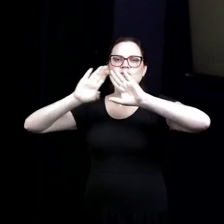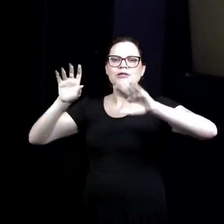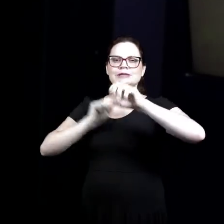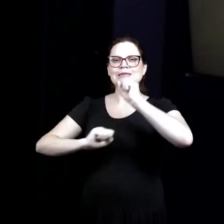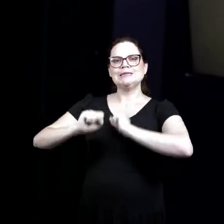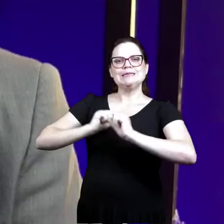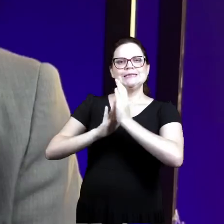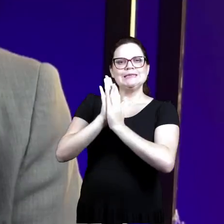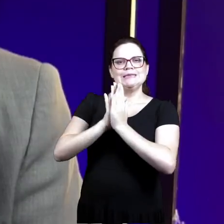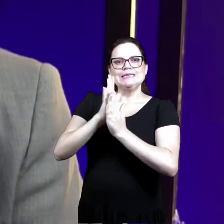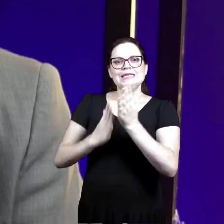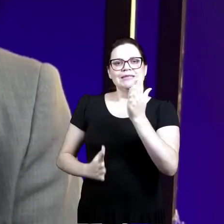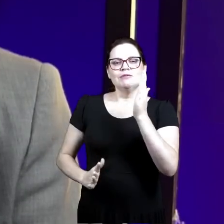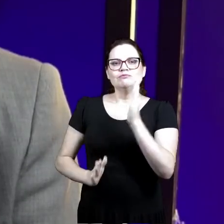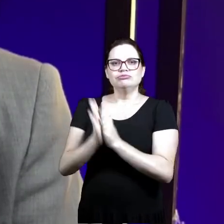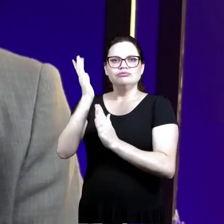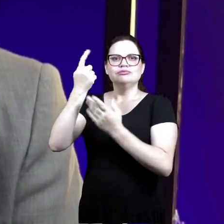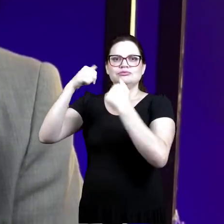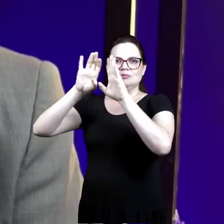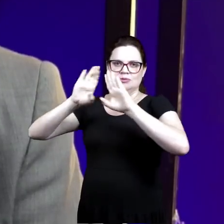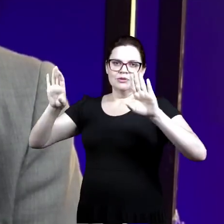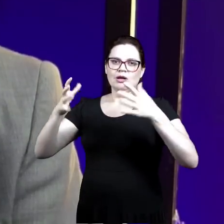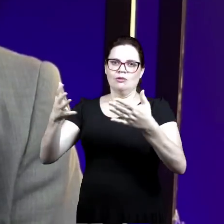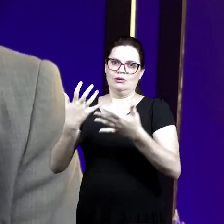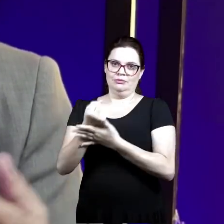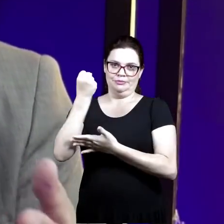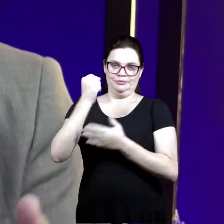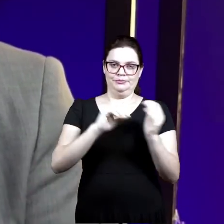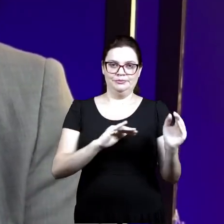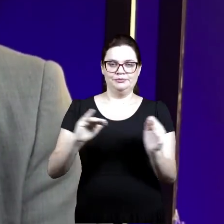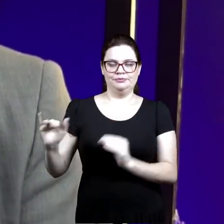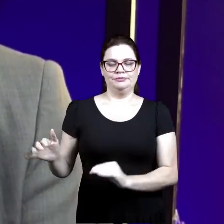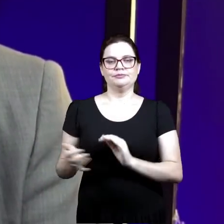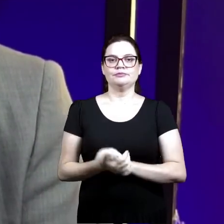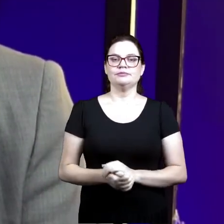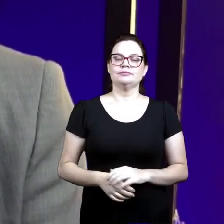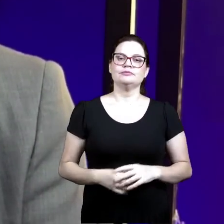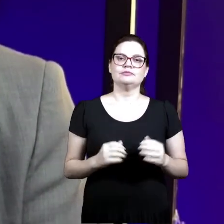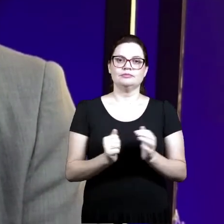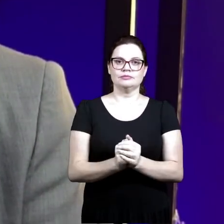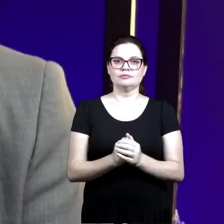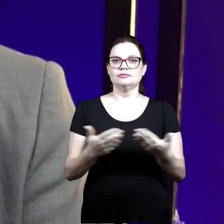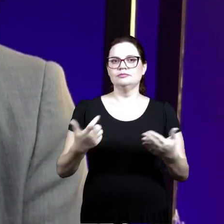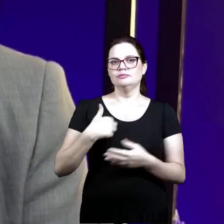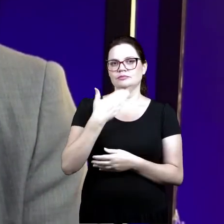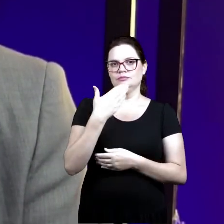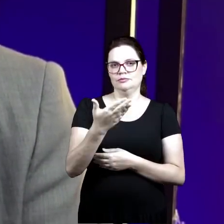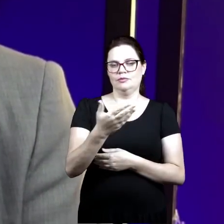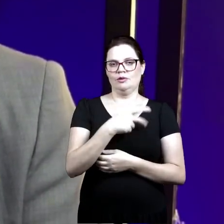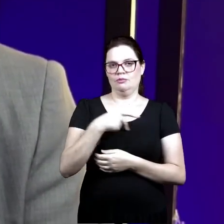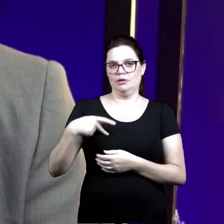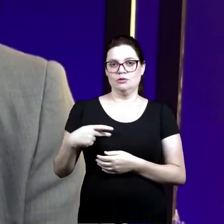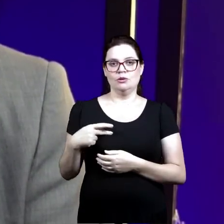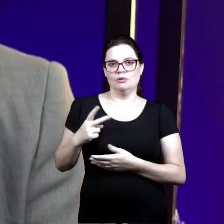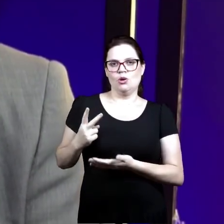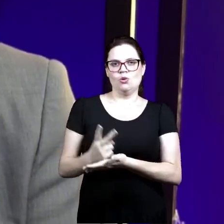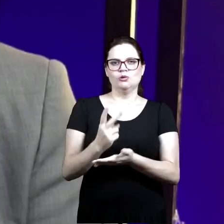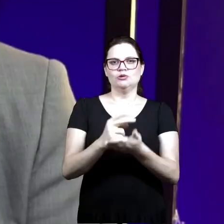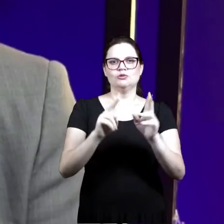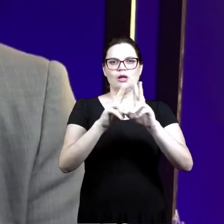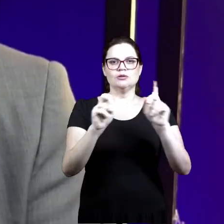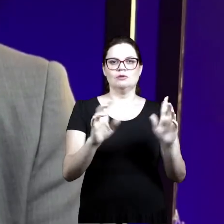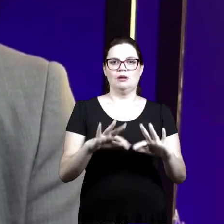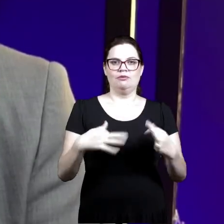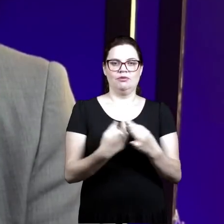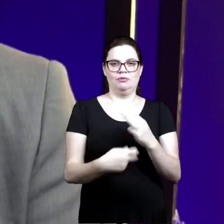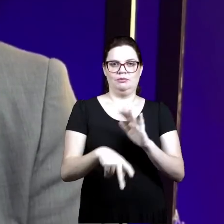nova Jerusalém. Glória a Jesus, Glória a é Deus. maravilhoso. Uhum. Mas dando prosseguimento, pastor Roberto, gostaria que o pastor falasse um pouquinho sobre a família